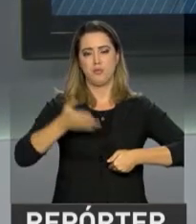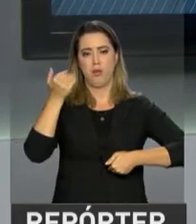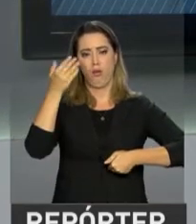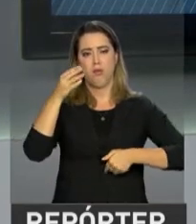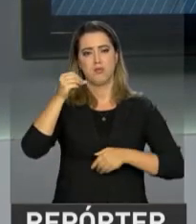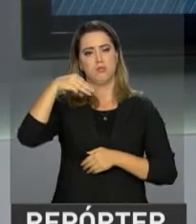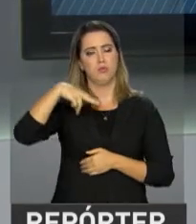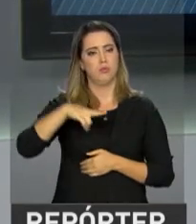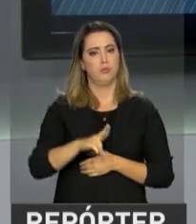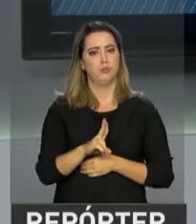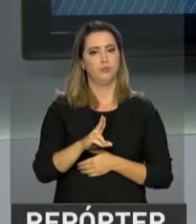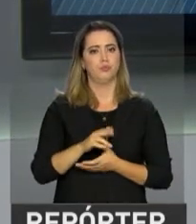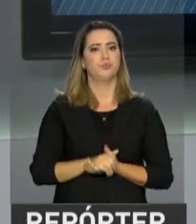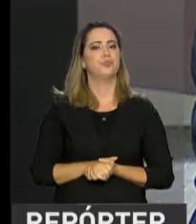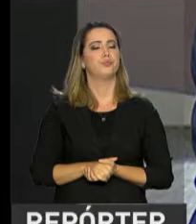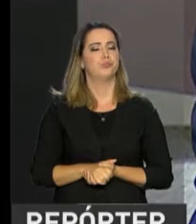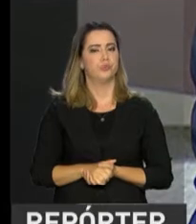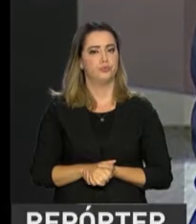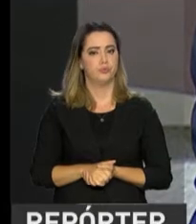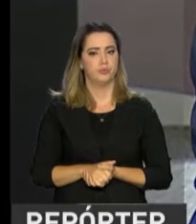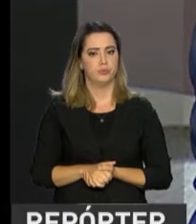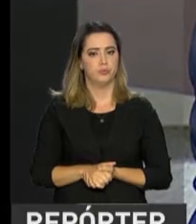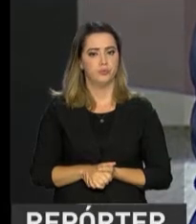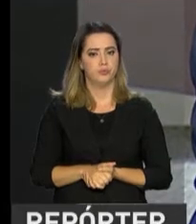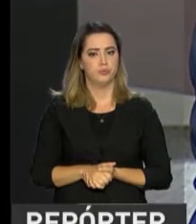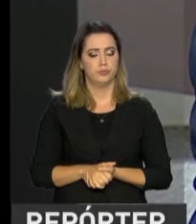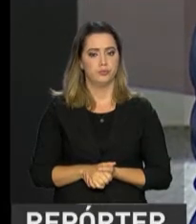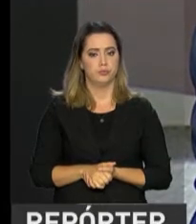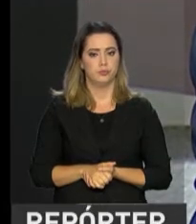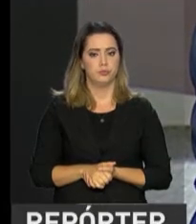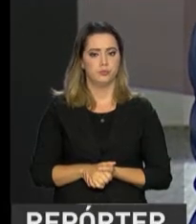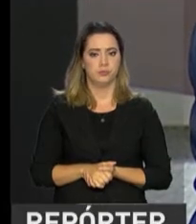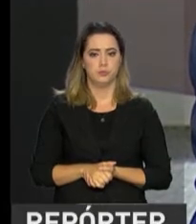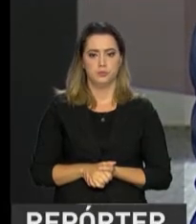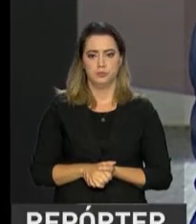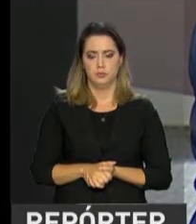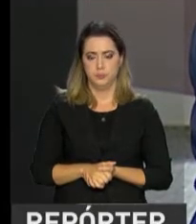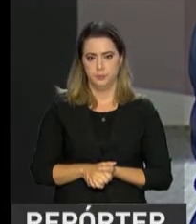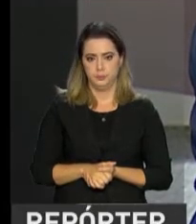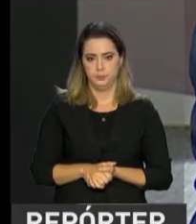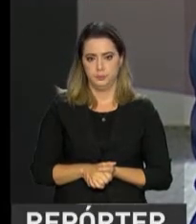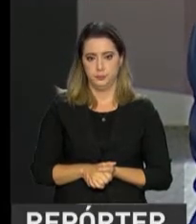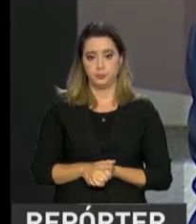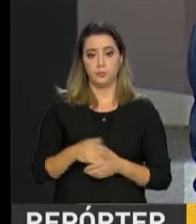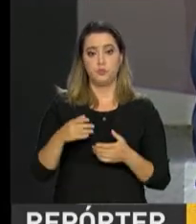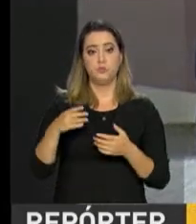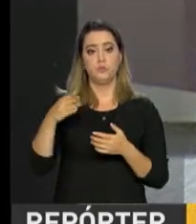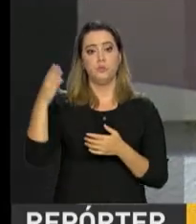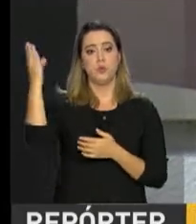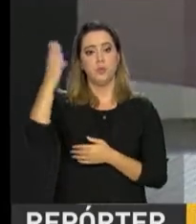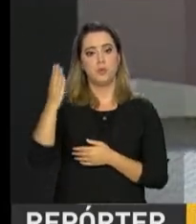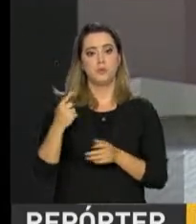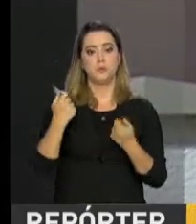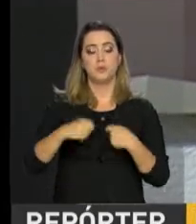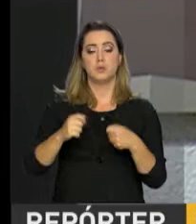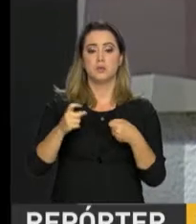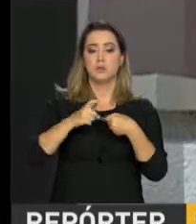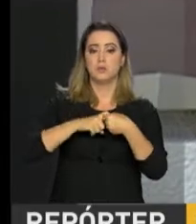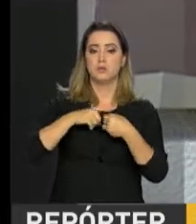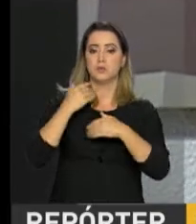unidas a onu as políticas usando o país voltar a crescer com o placar o santo